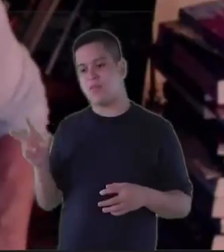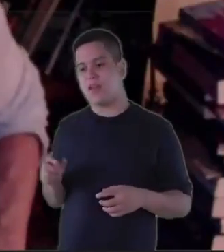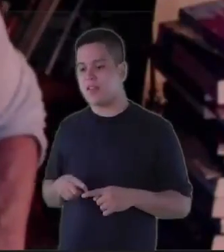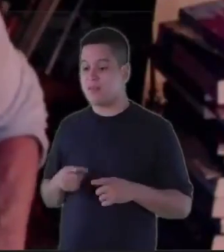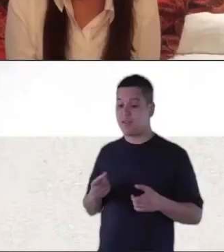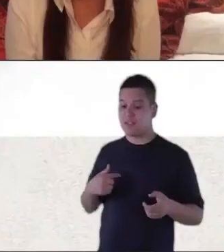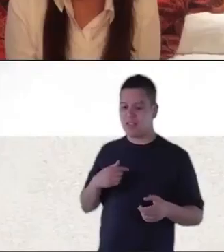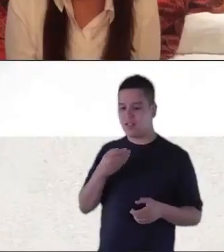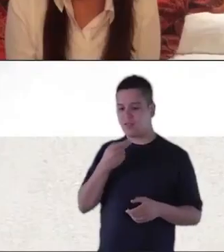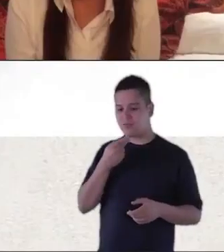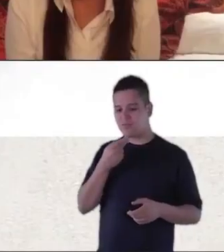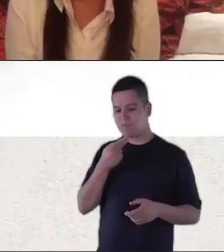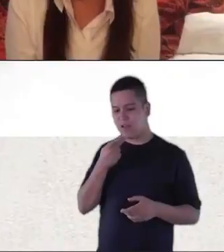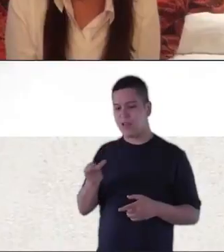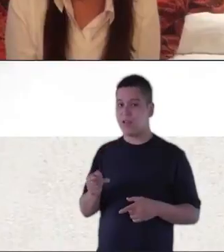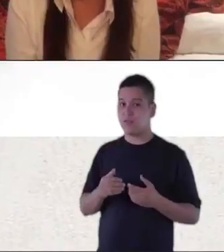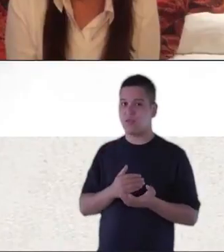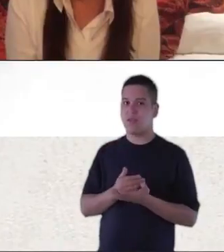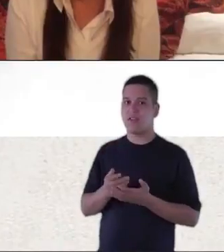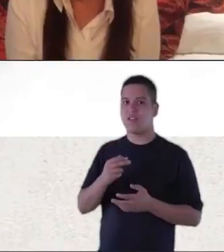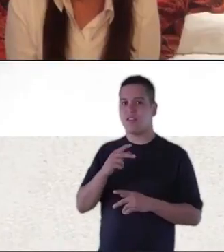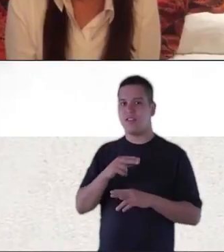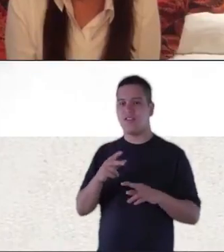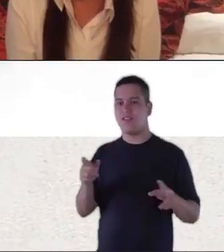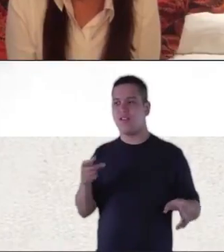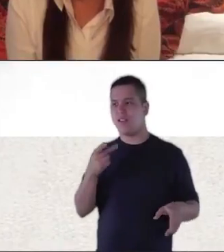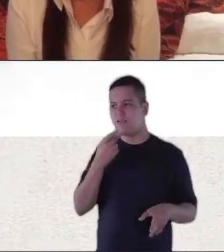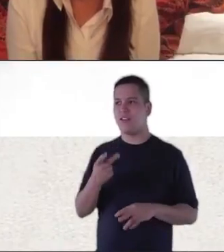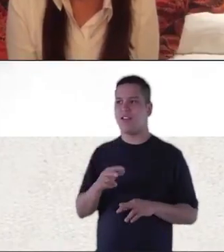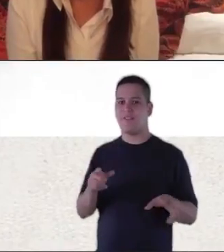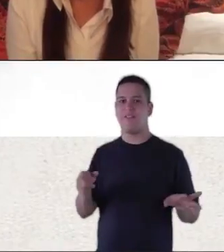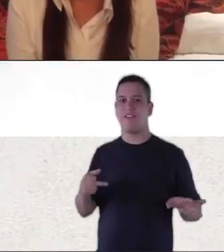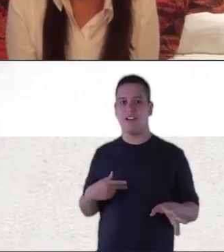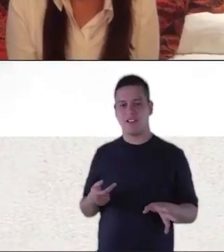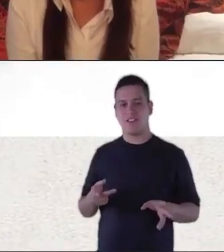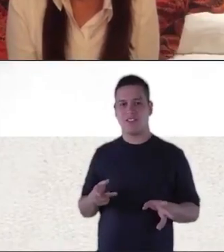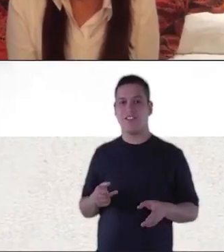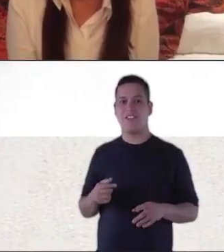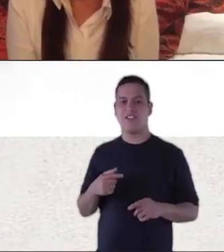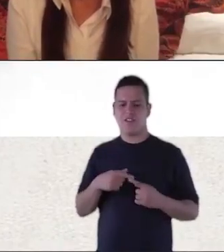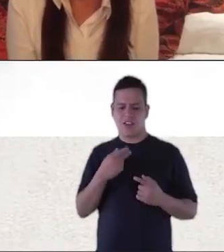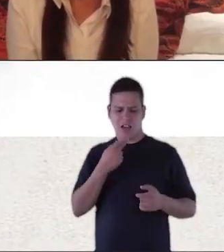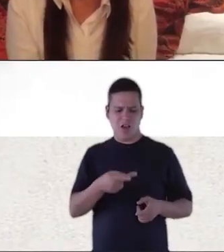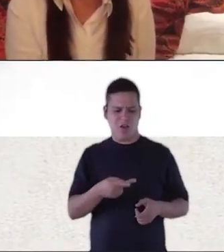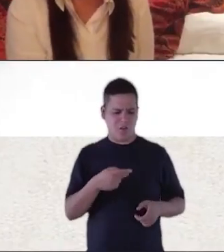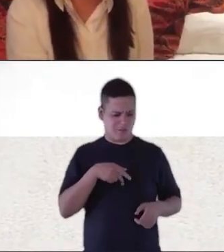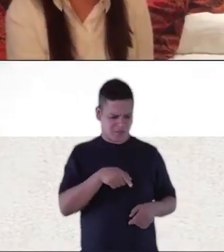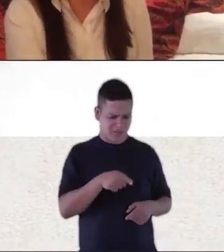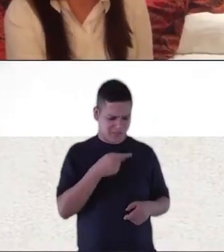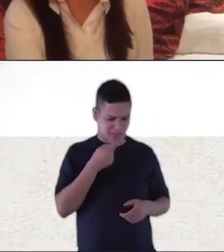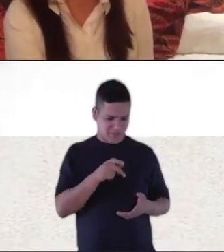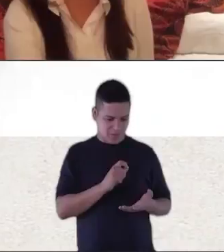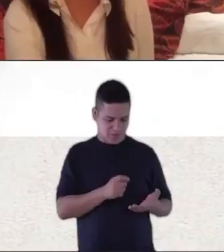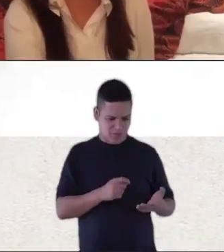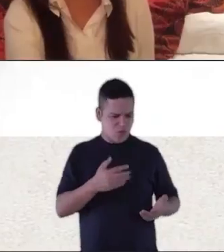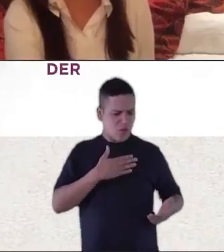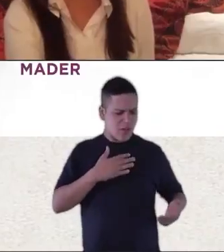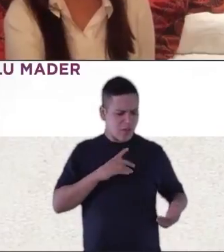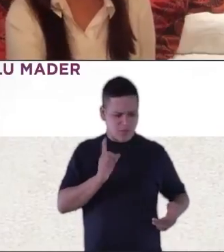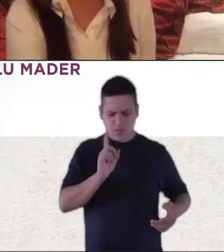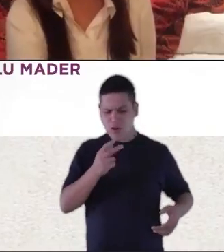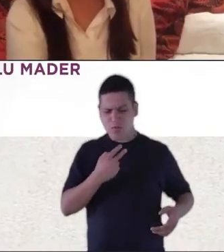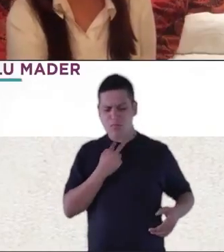isso aqui sou eu, ela fala. Você está entregando uma coisa nossa, da nossa intimidade? Não, Malu, isso não é você, é o personagem. Isso é um